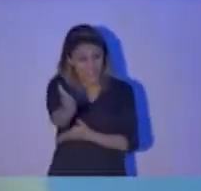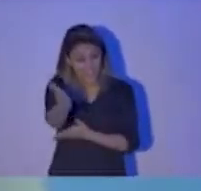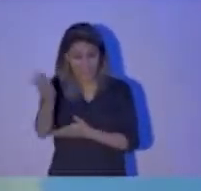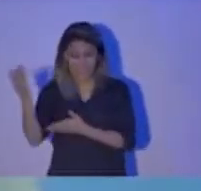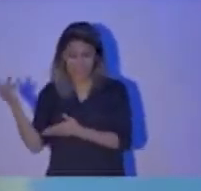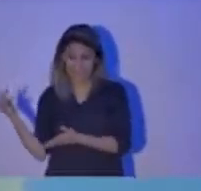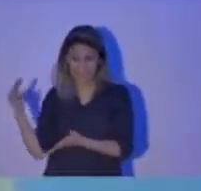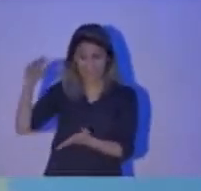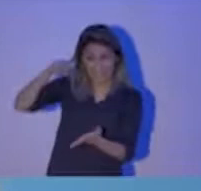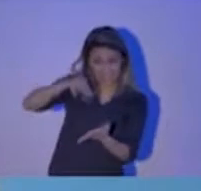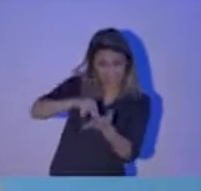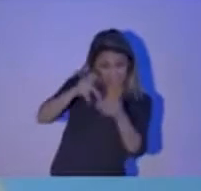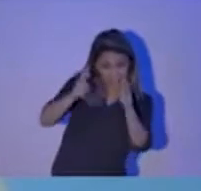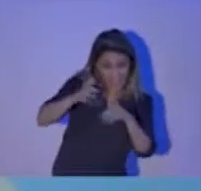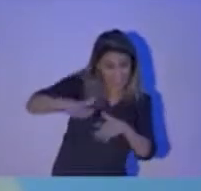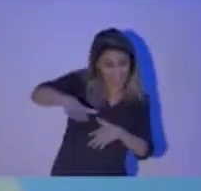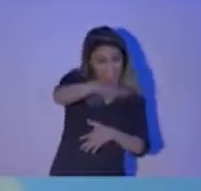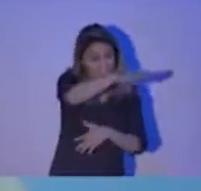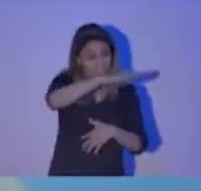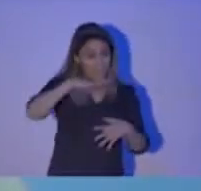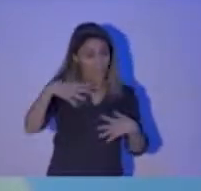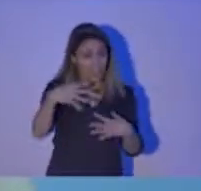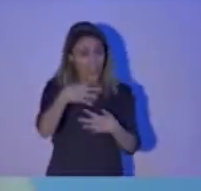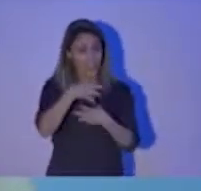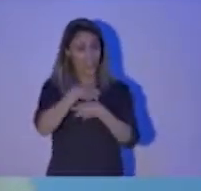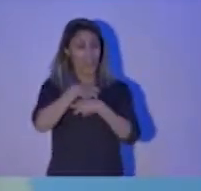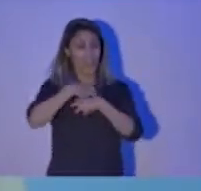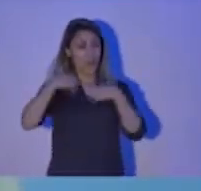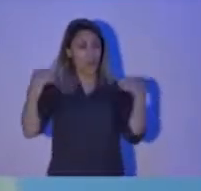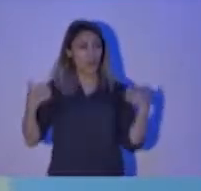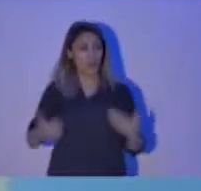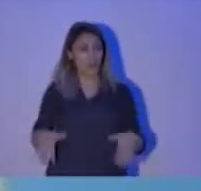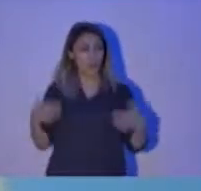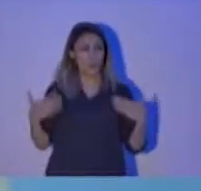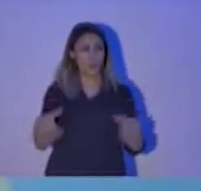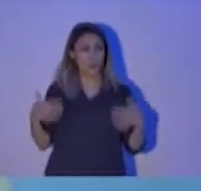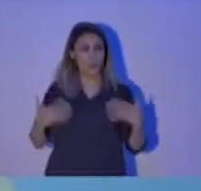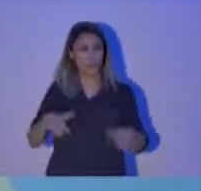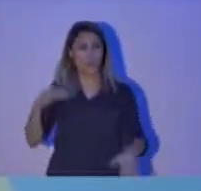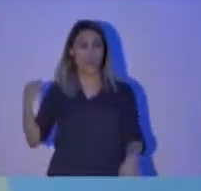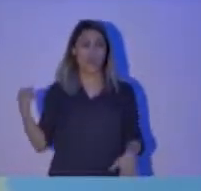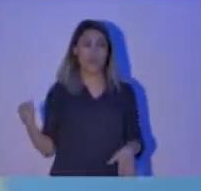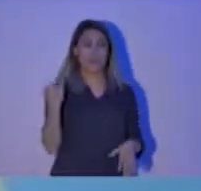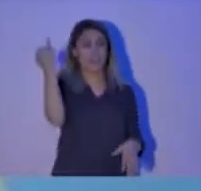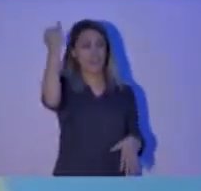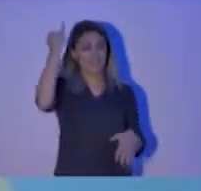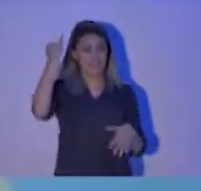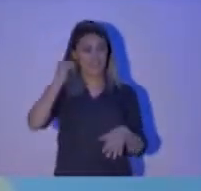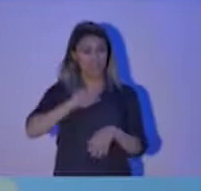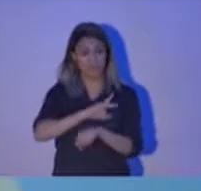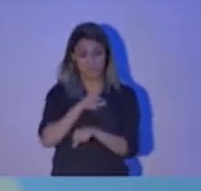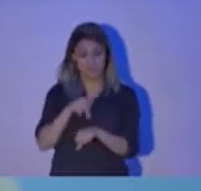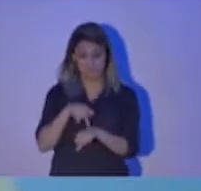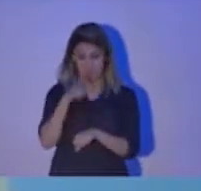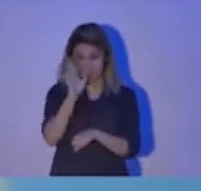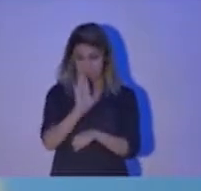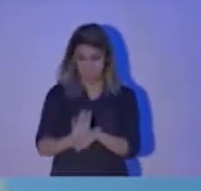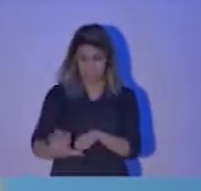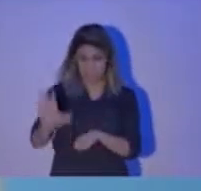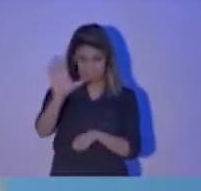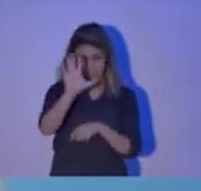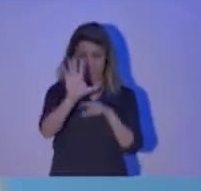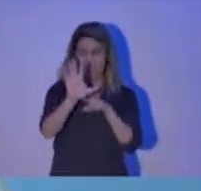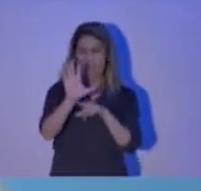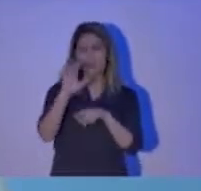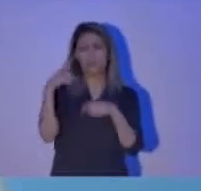Então, muito obrigado, Fundação Lema, por isso. De fato, é decisivo em um país que tem tanto por fazer. A